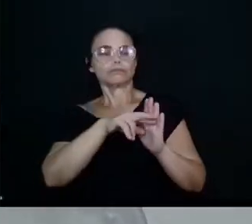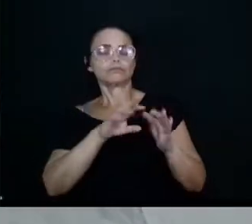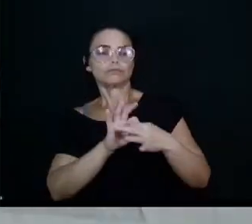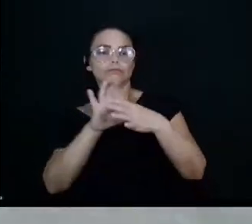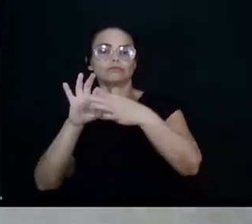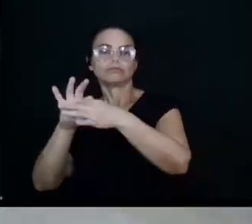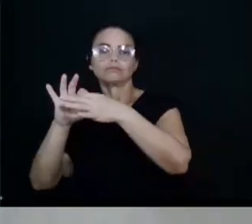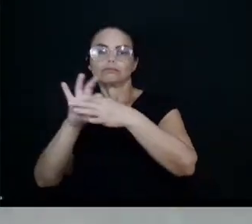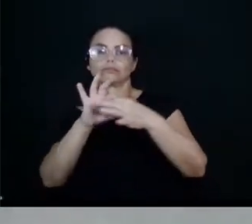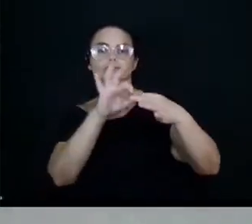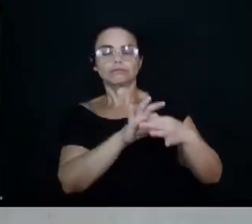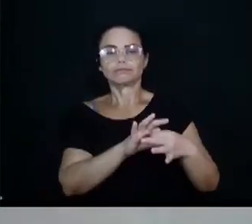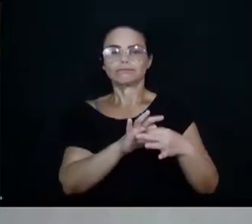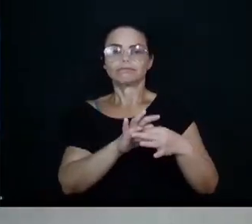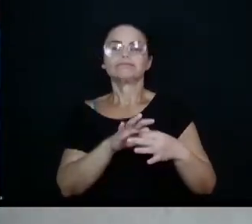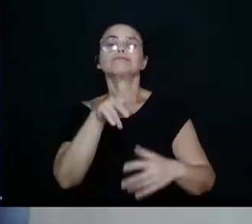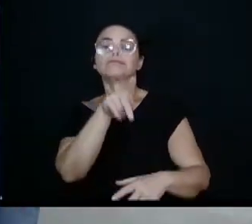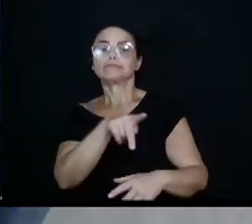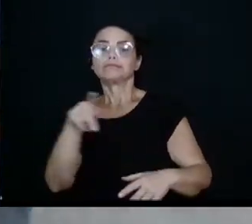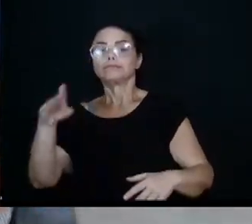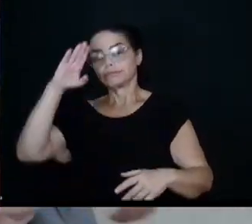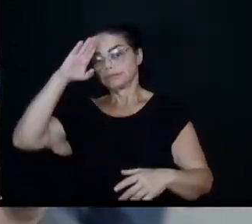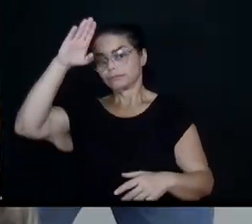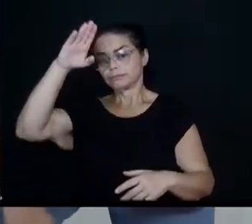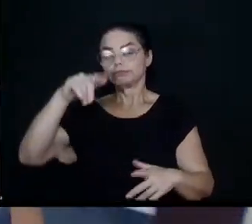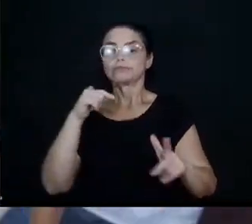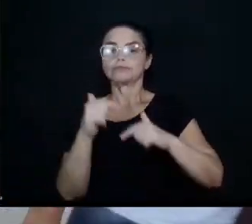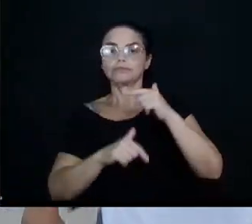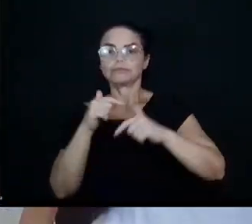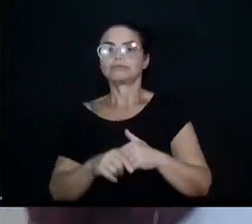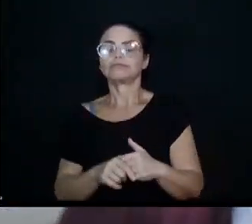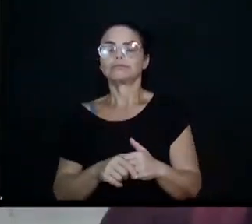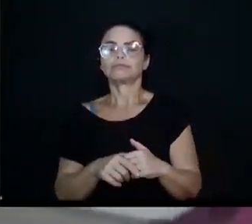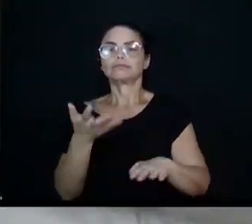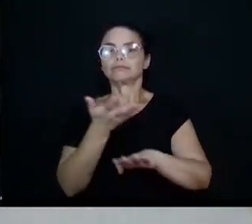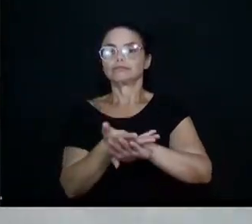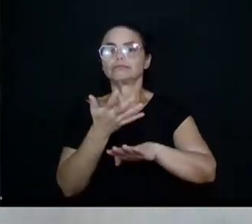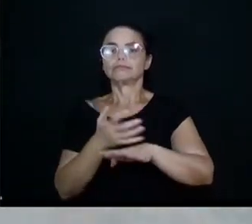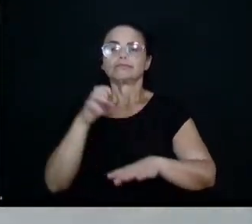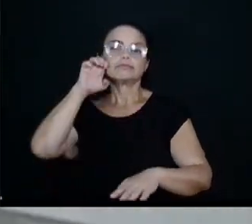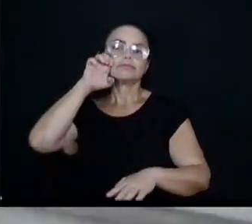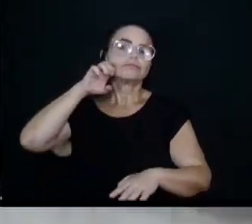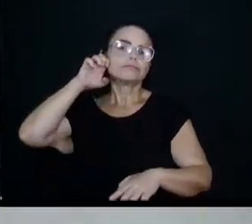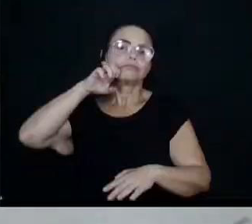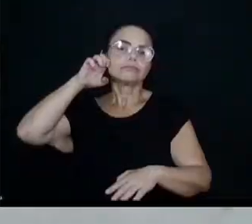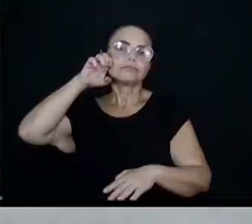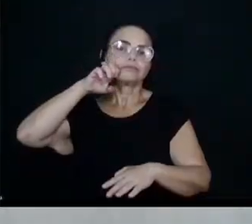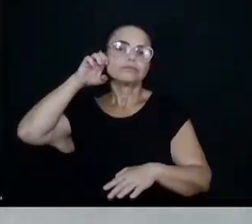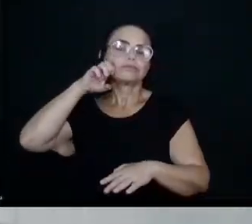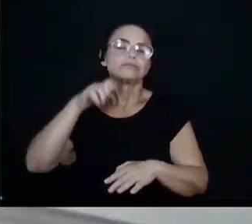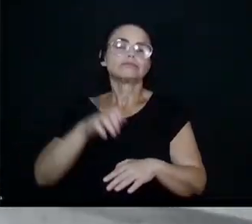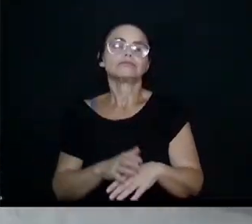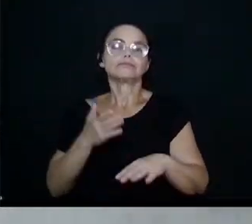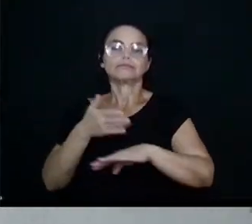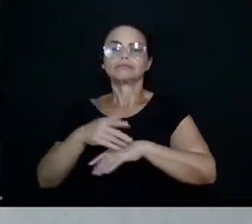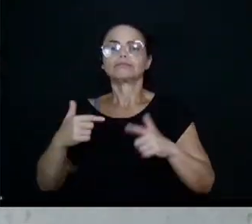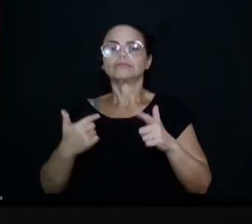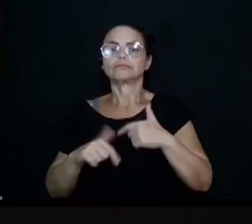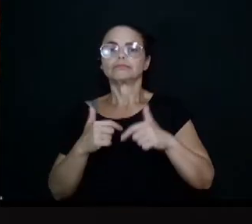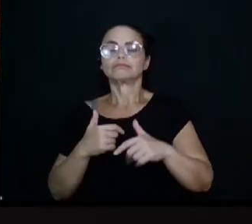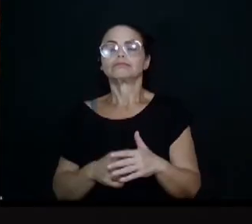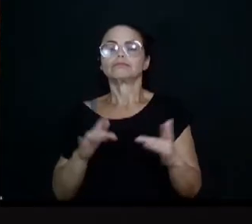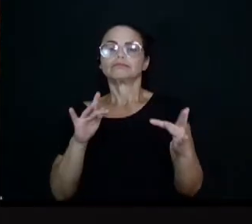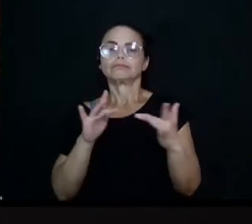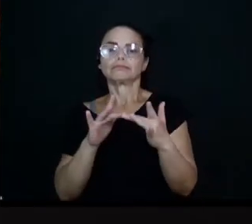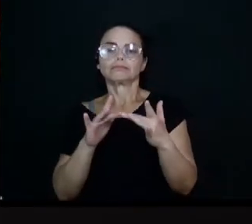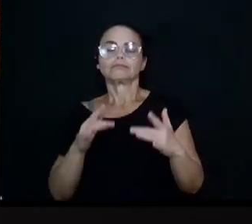aqueles professores que trabalham com disciplinas de estágio, que vai levar esses alunos para o mercado de trabalho, para o primeiro contato dele com a vida